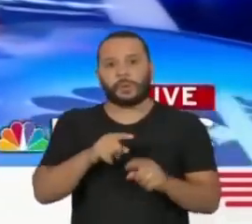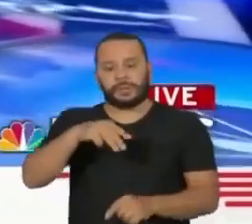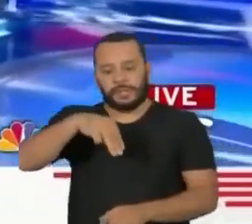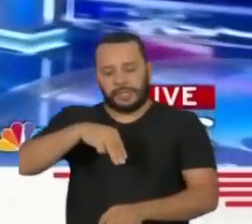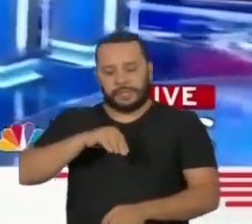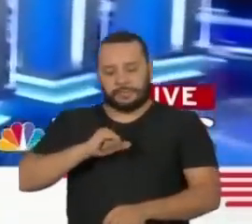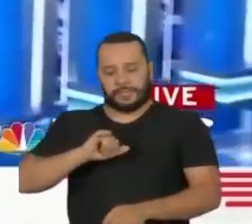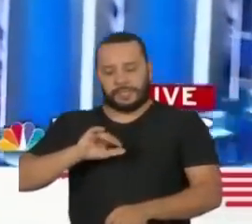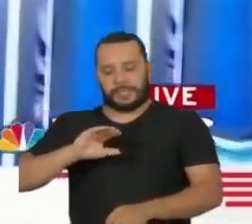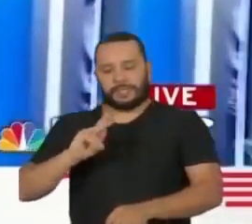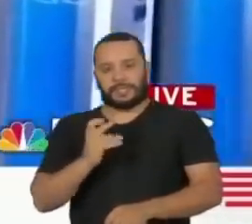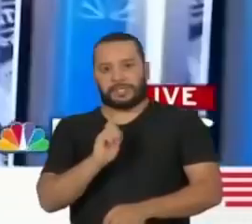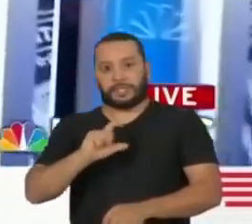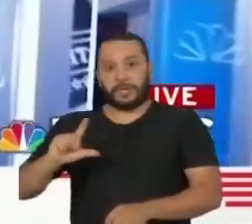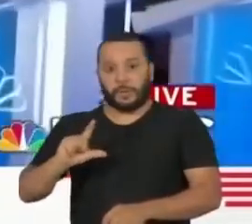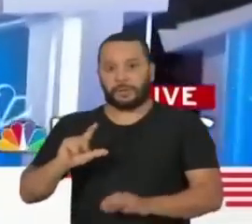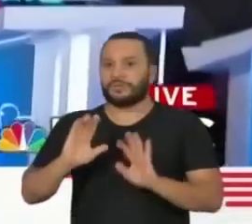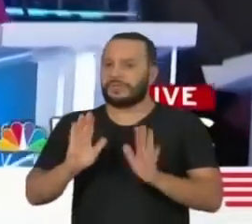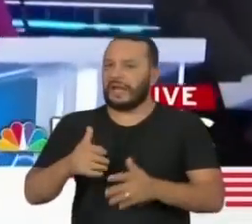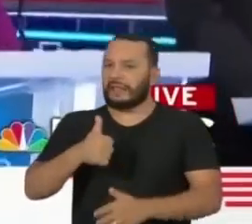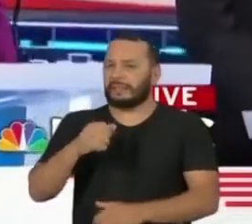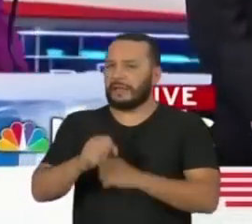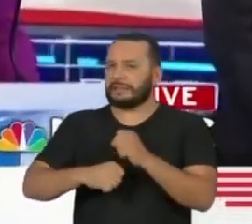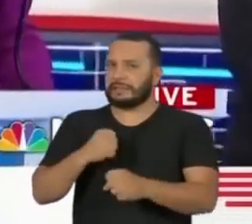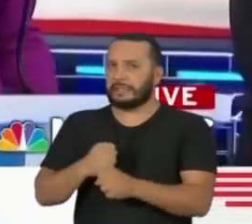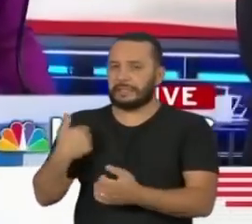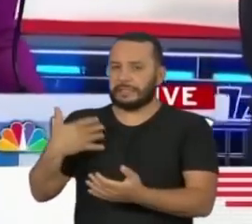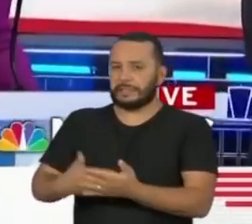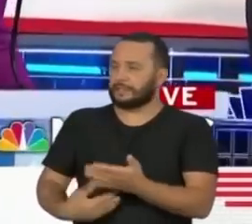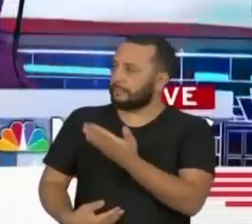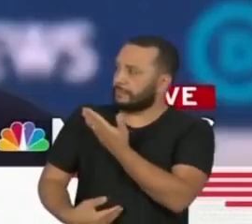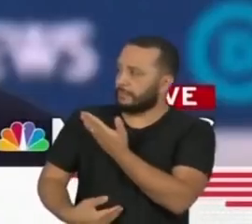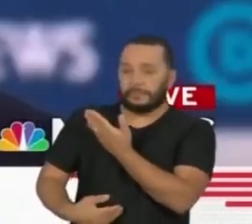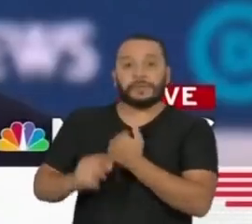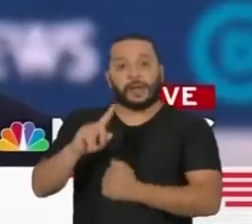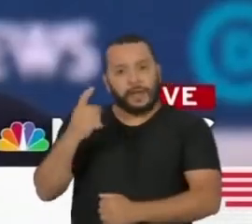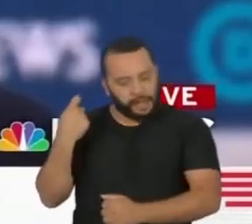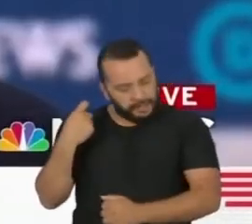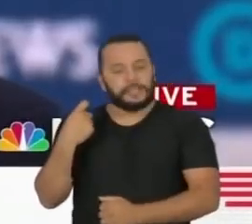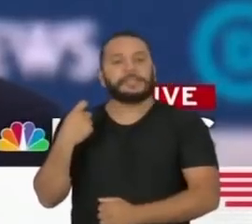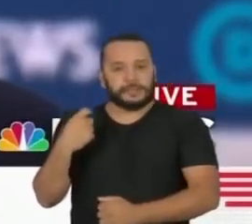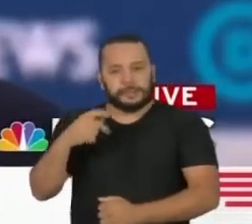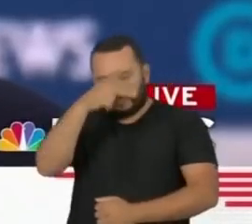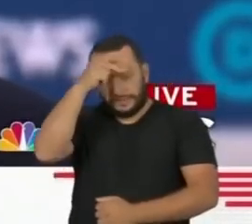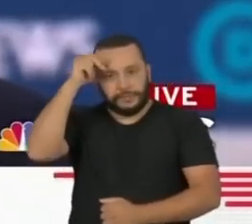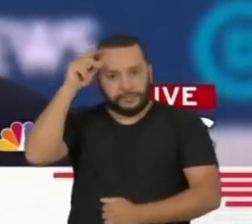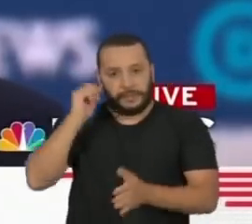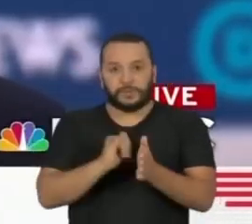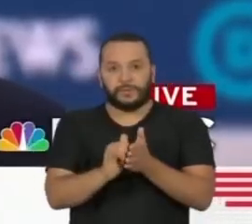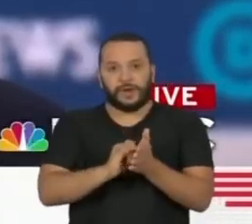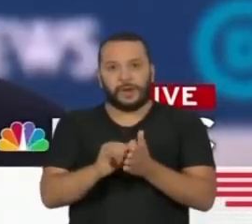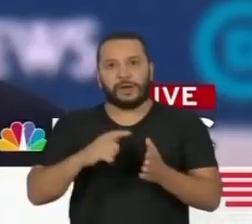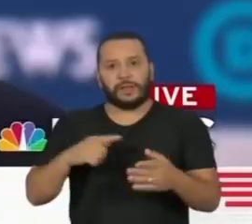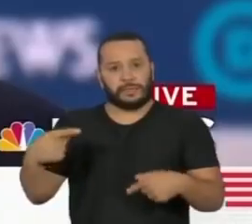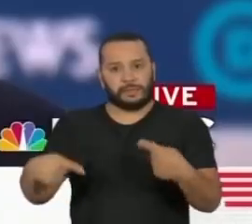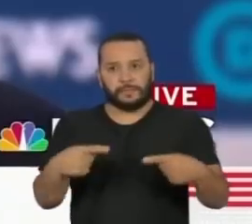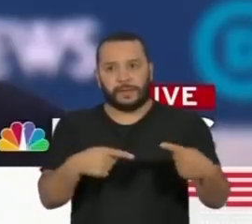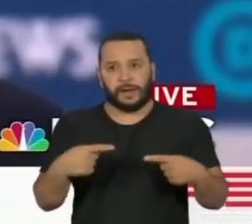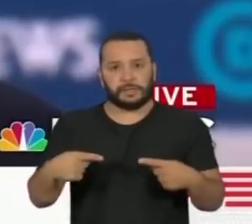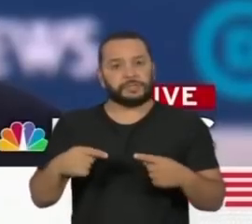Há mais de 10 anos, Michael Bloomberg, o ex-prefeito de Nova York, não participava de um debate